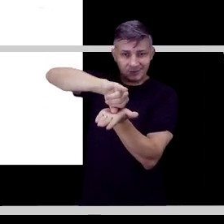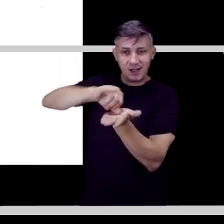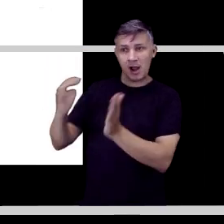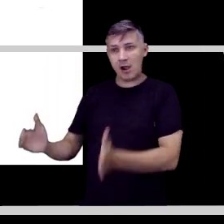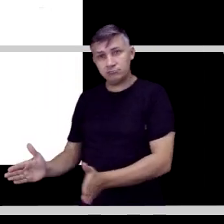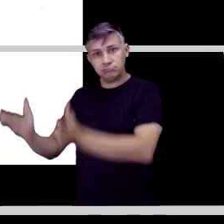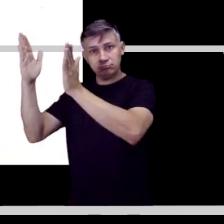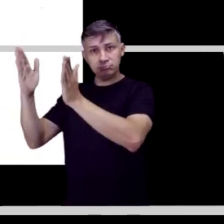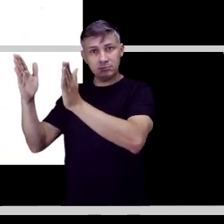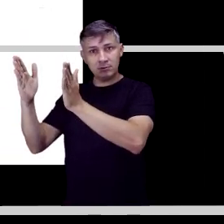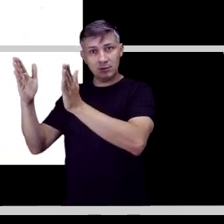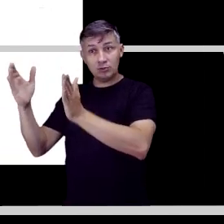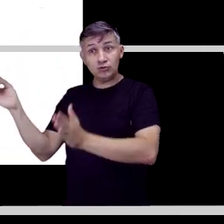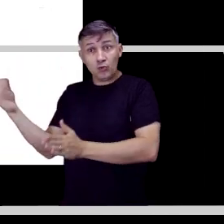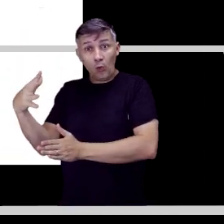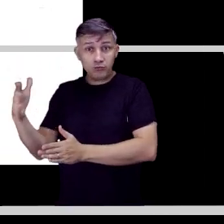principal, moderno,